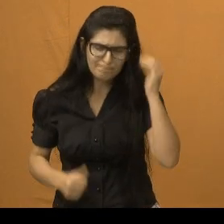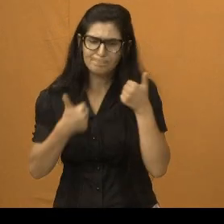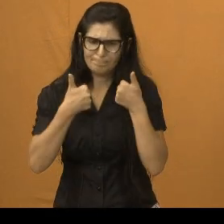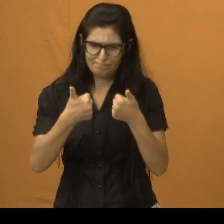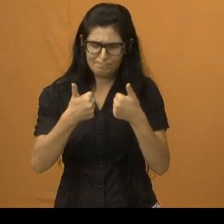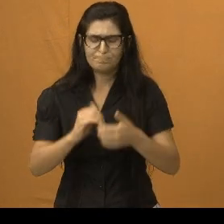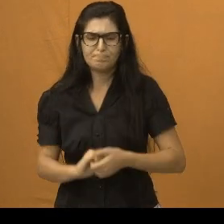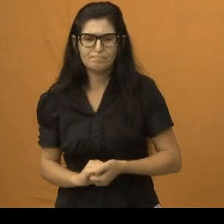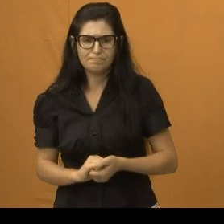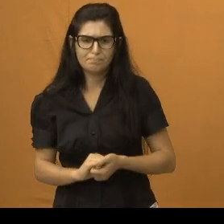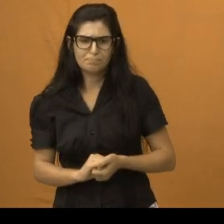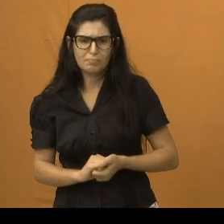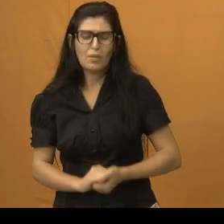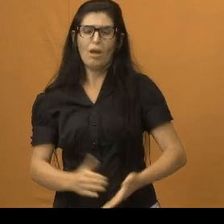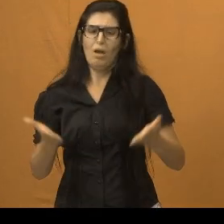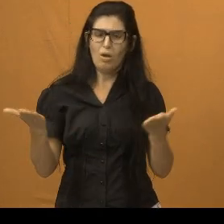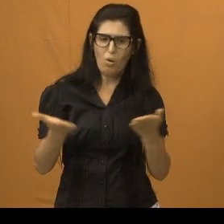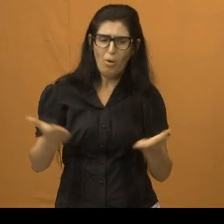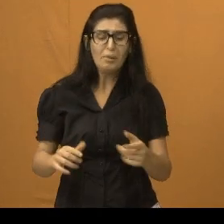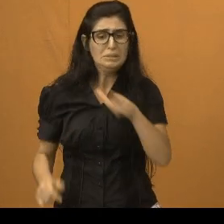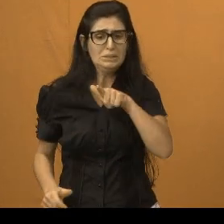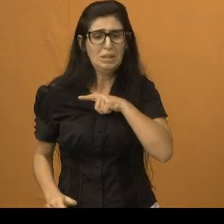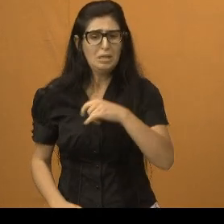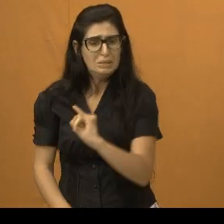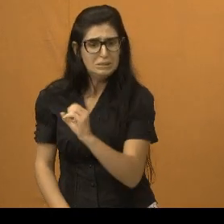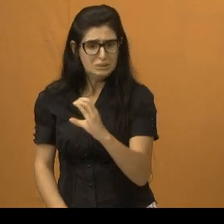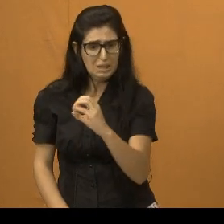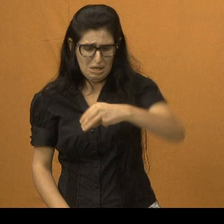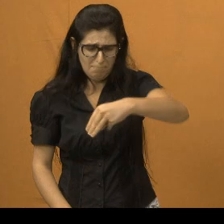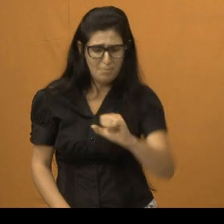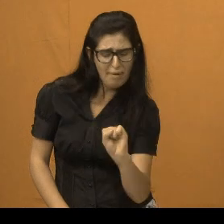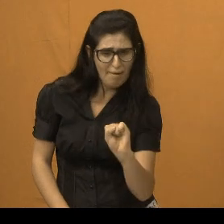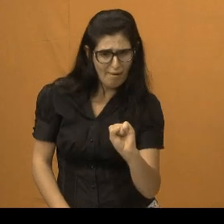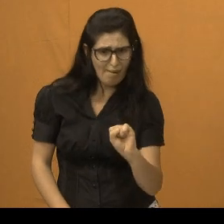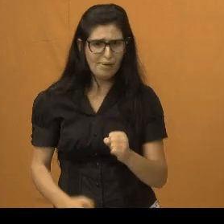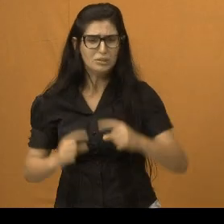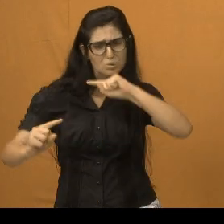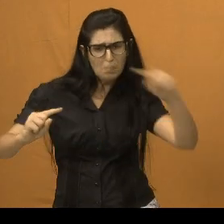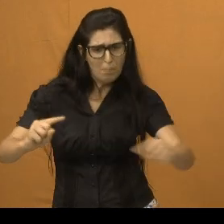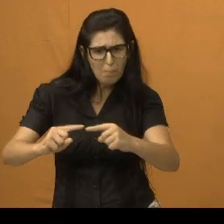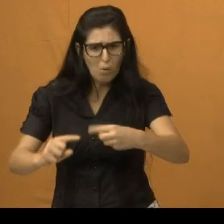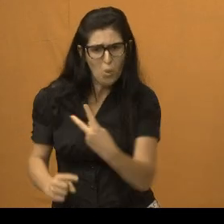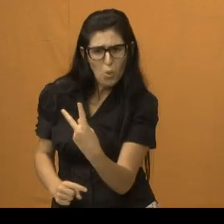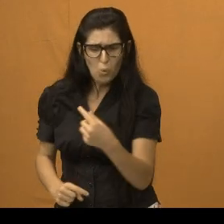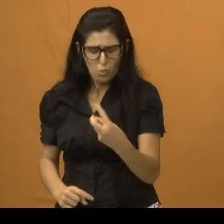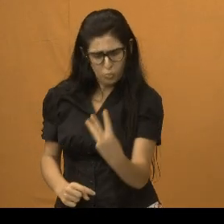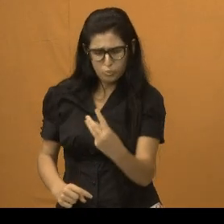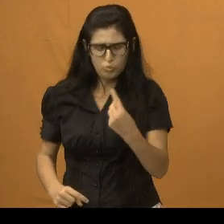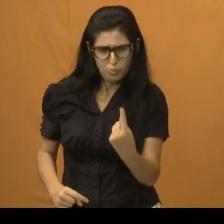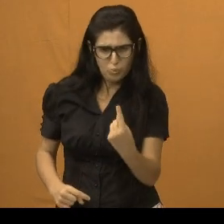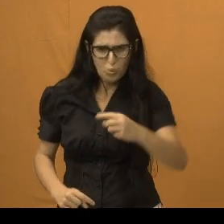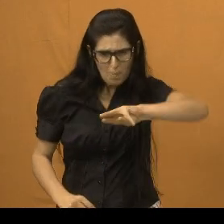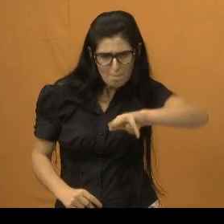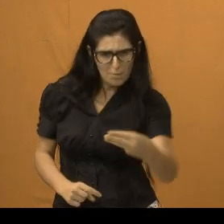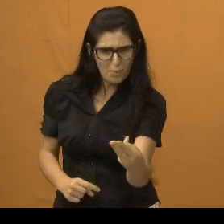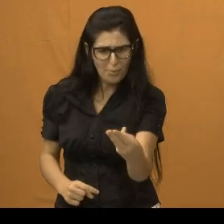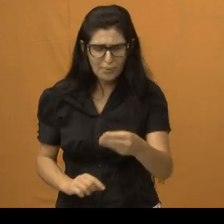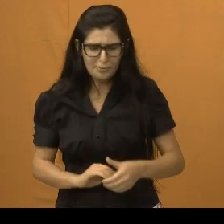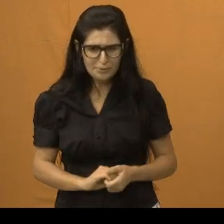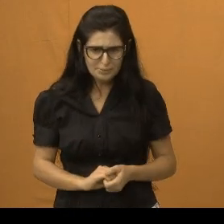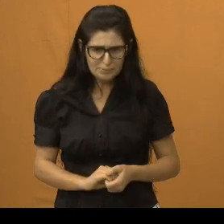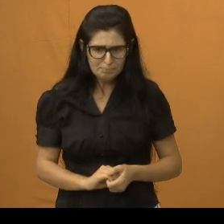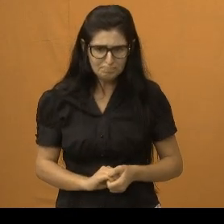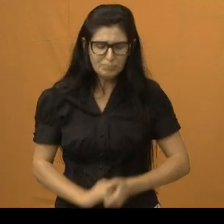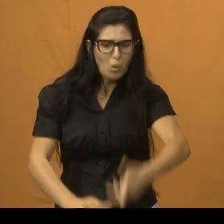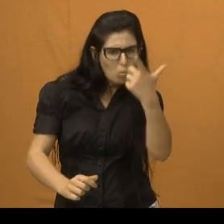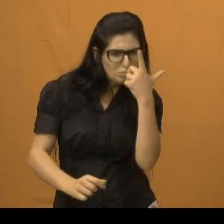do processo. Aqui nós temos o ICMS, que tinha na sua meta orçamentária 231 milhões, e